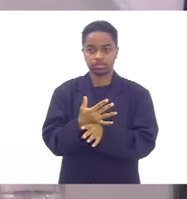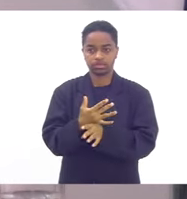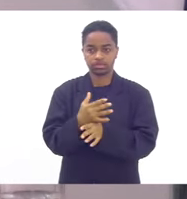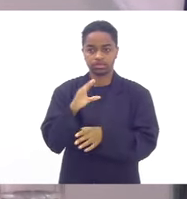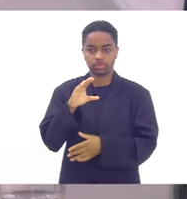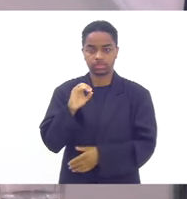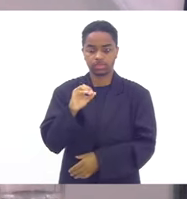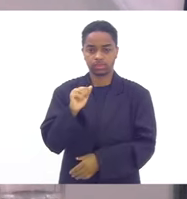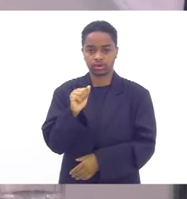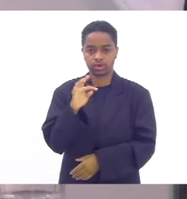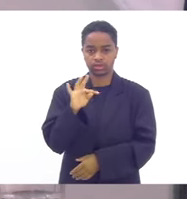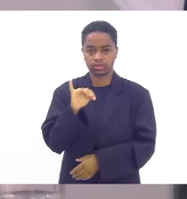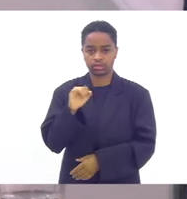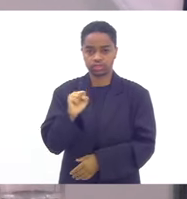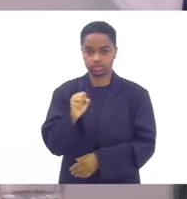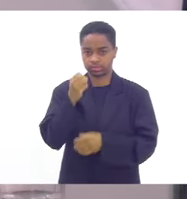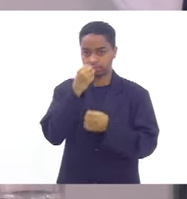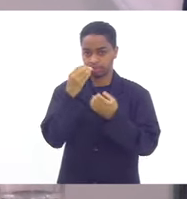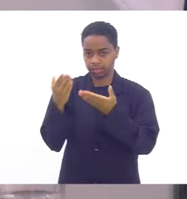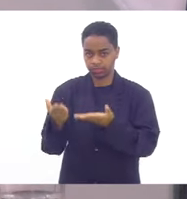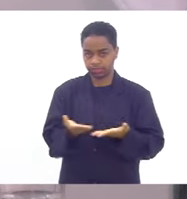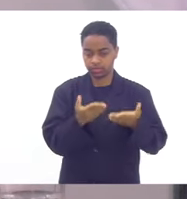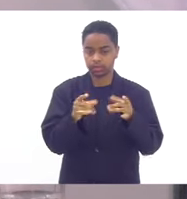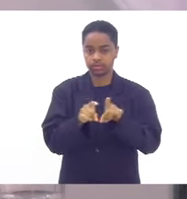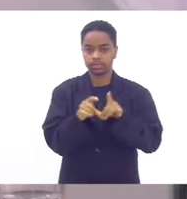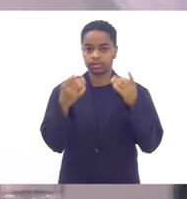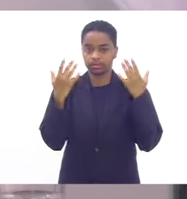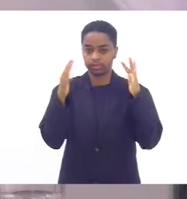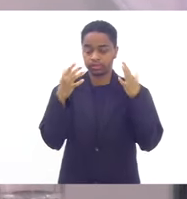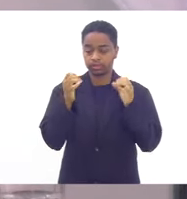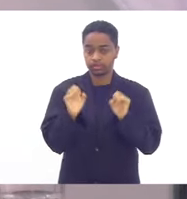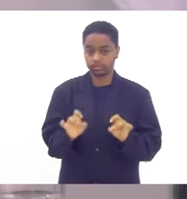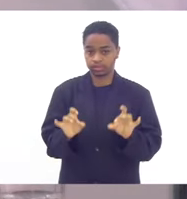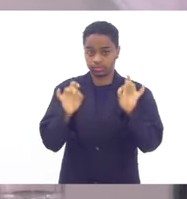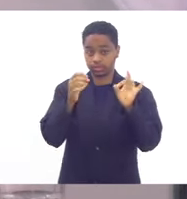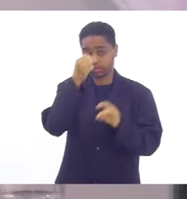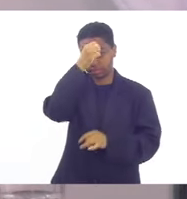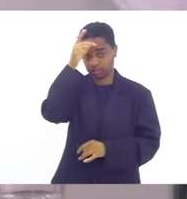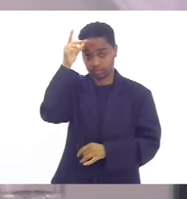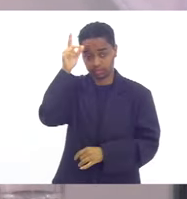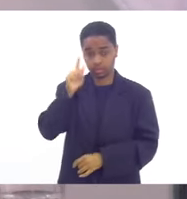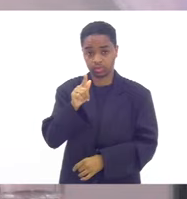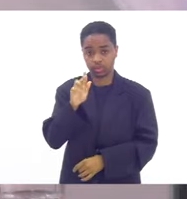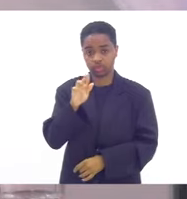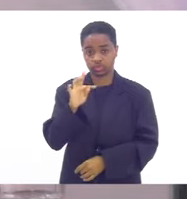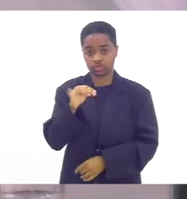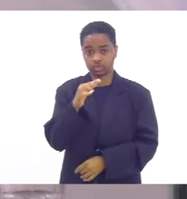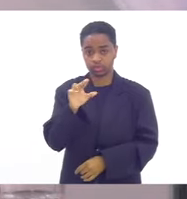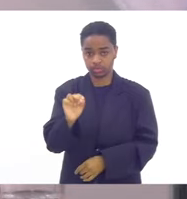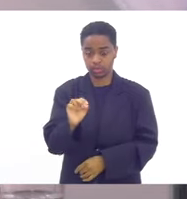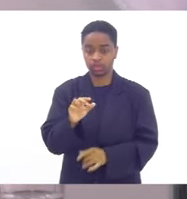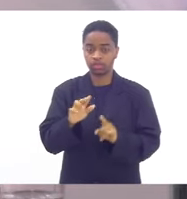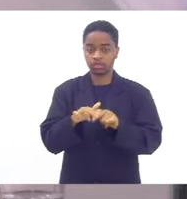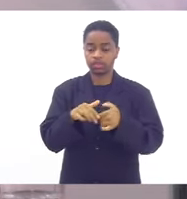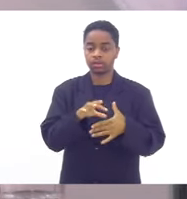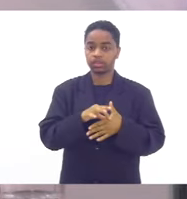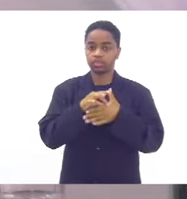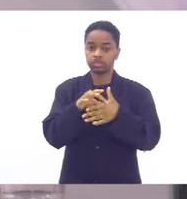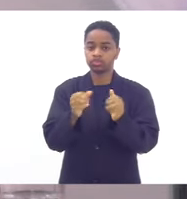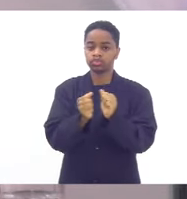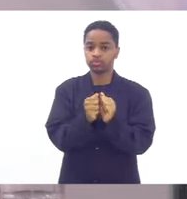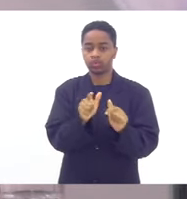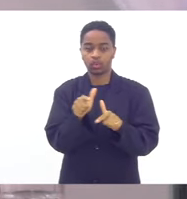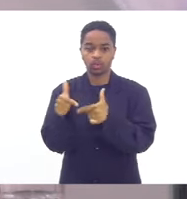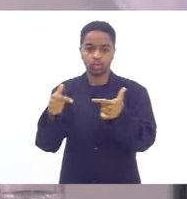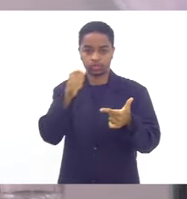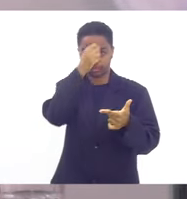Coatis. Sejam muito bem-vindos. Parabenizar especialmente ao prefeito Gutinho aí pela liderança, junto com os demais prefeitos, prefeito Ramon